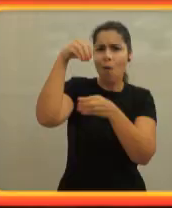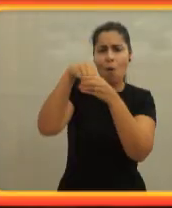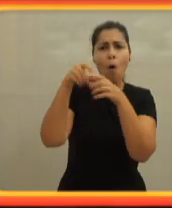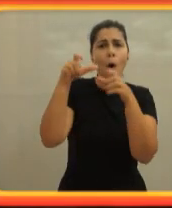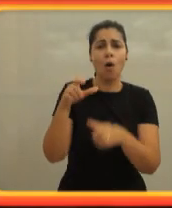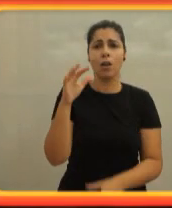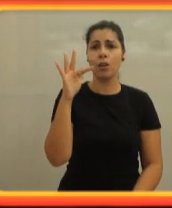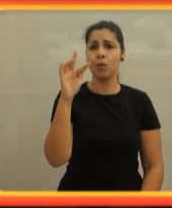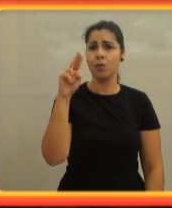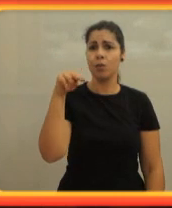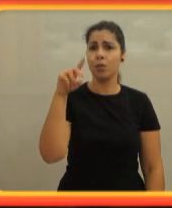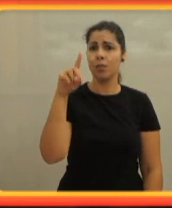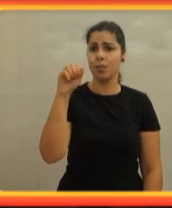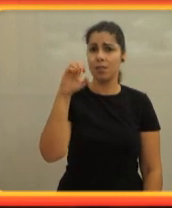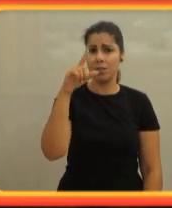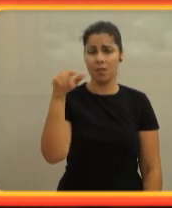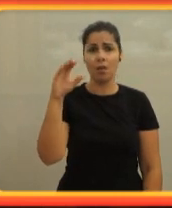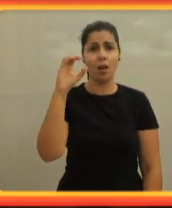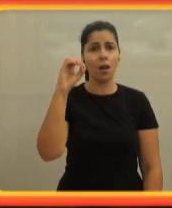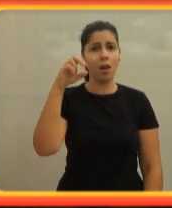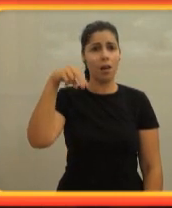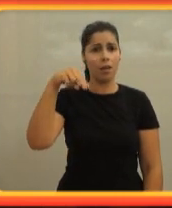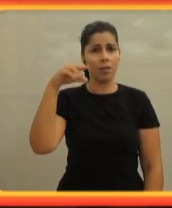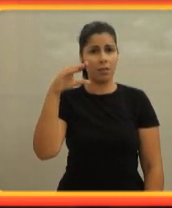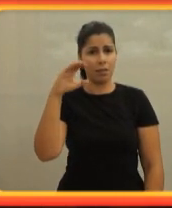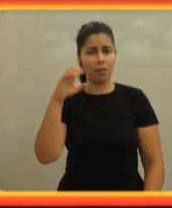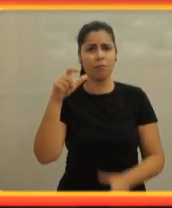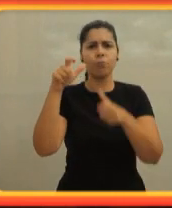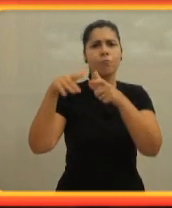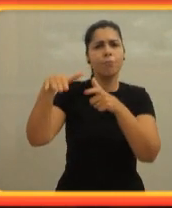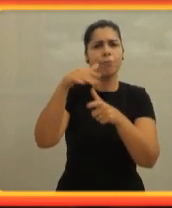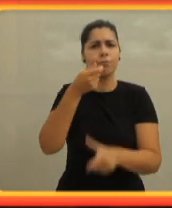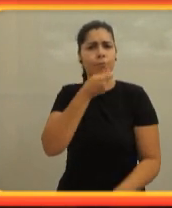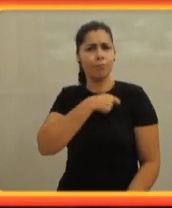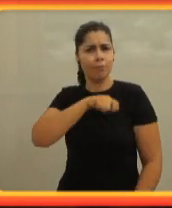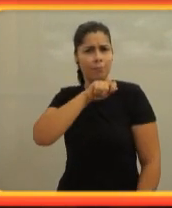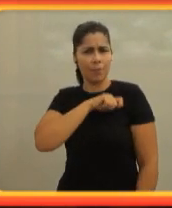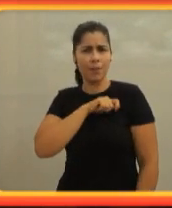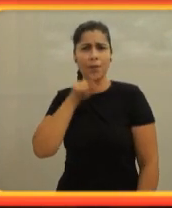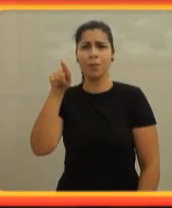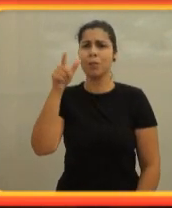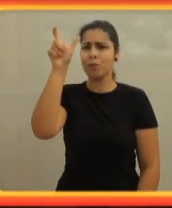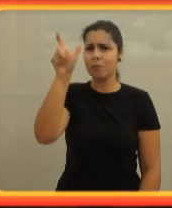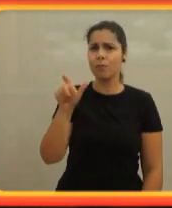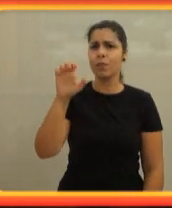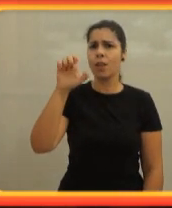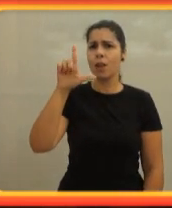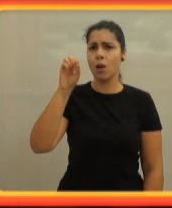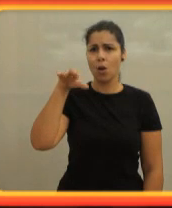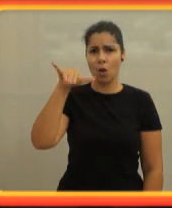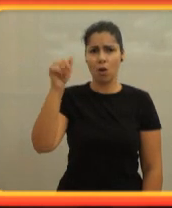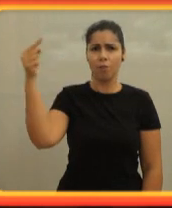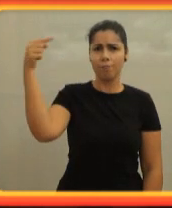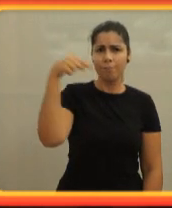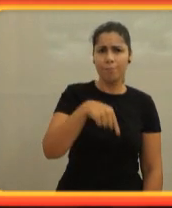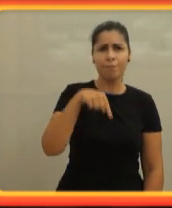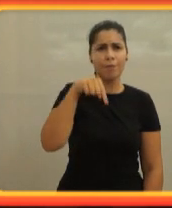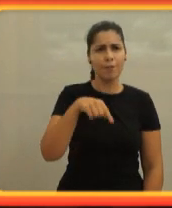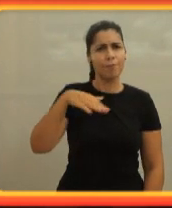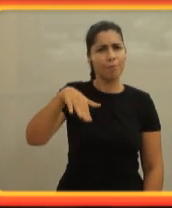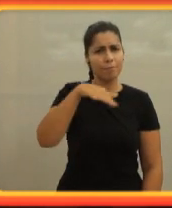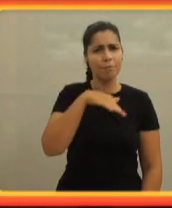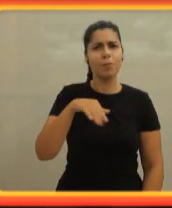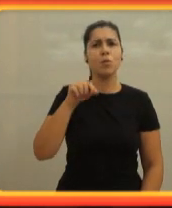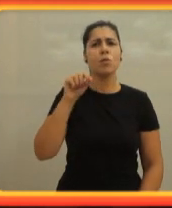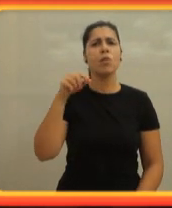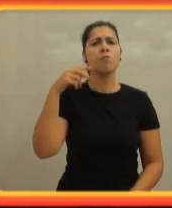Fundação ONCE, da Espanha, o senhor Eloy Aranda Flores, viesse ao Uruguai. Ele realmente nos informou corretamente tudo